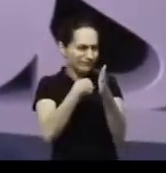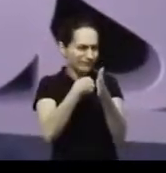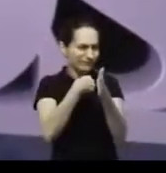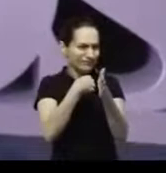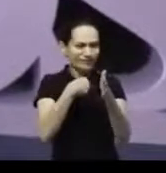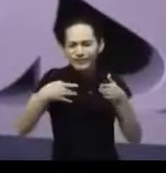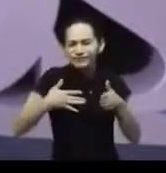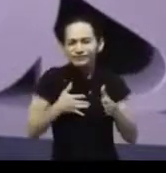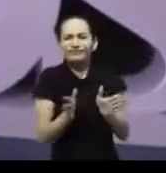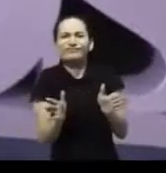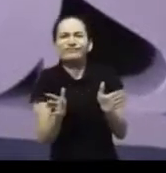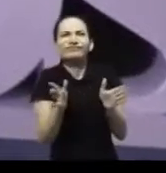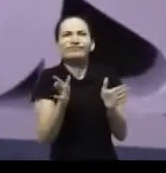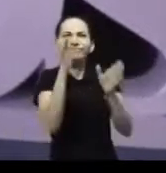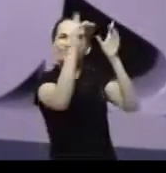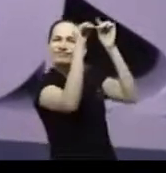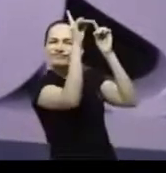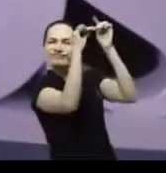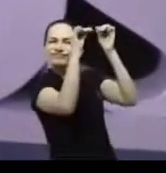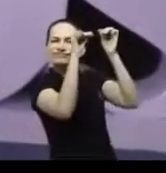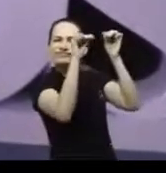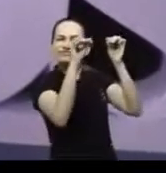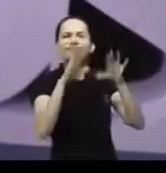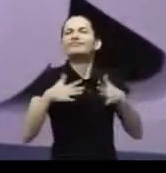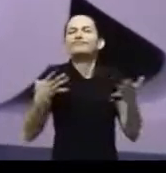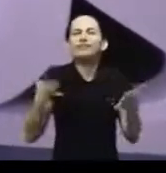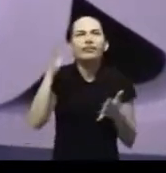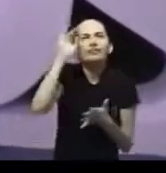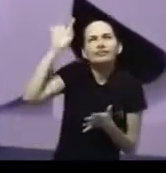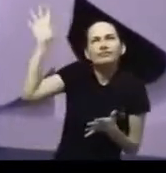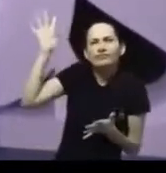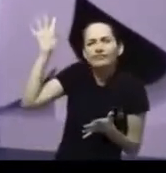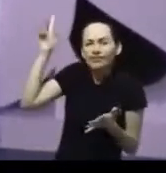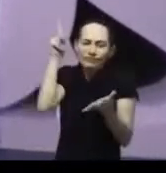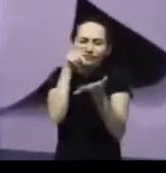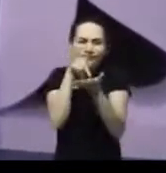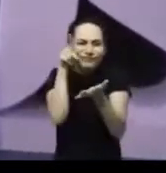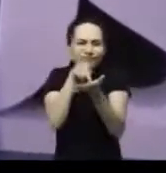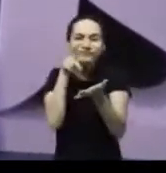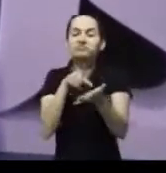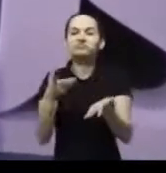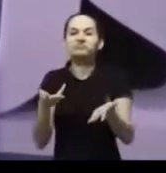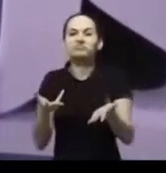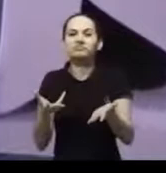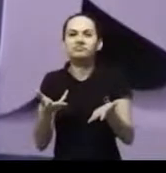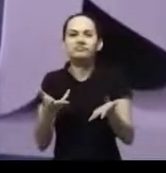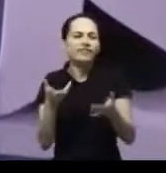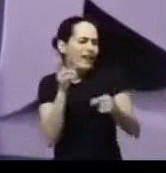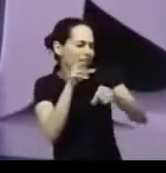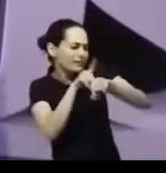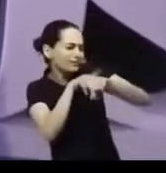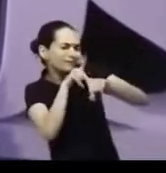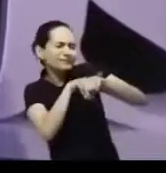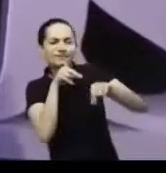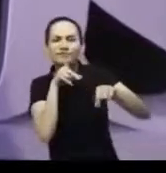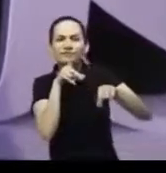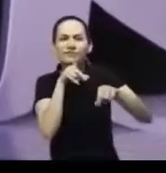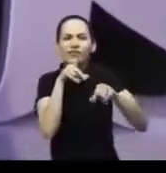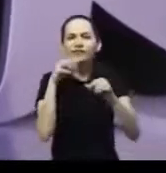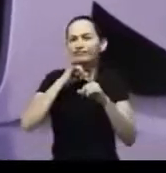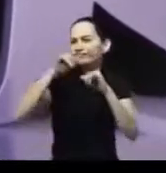quando nasce uma estrela Em que momento um sonho se transforma em realidade e Em que momento